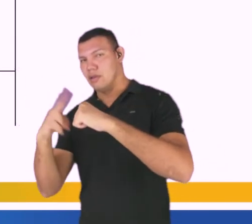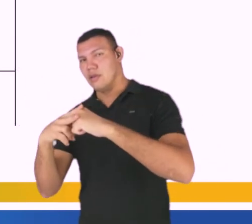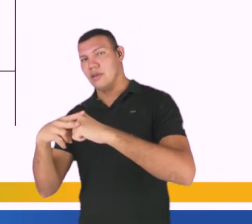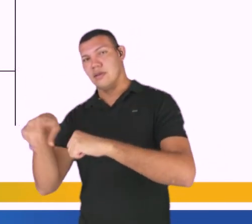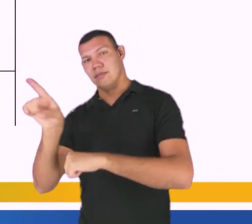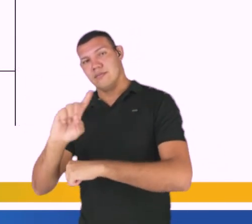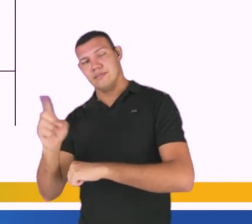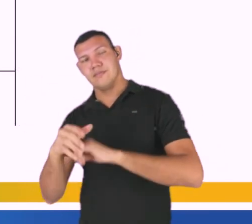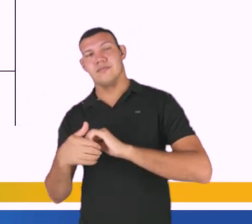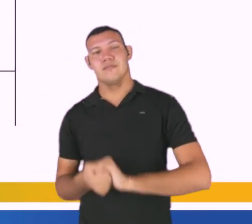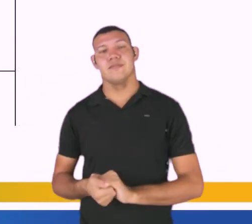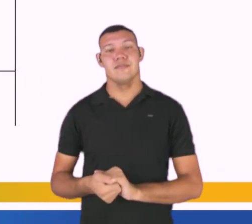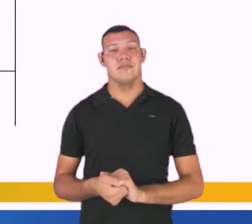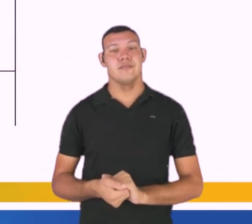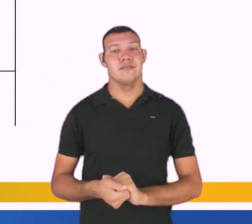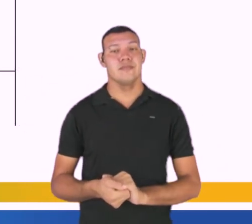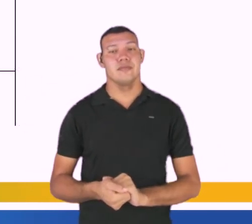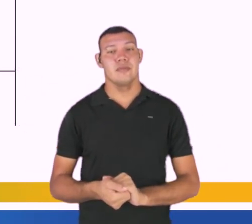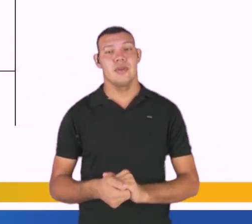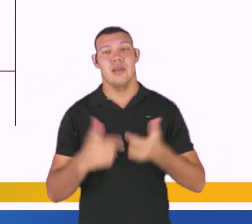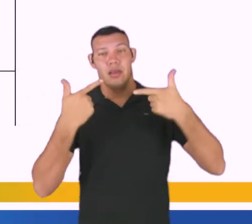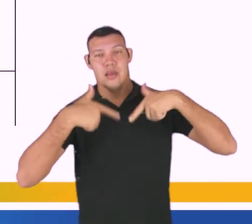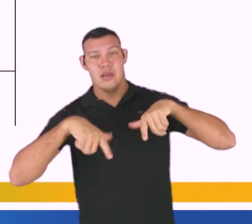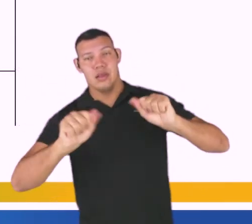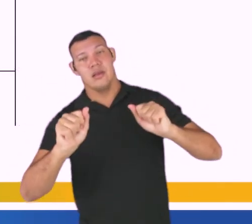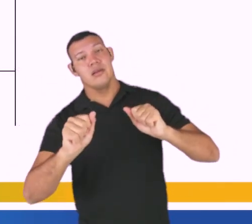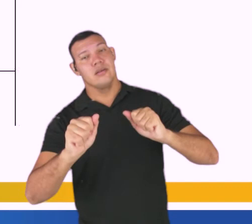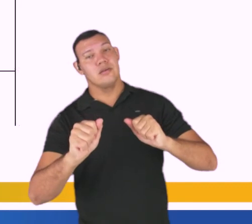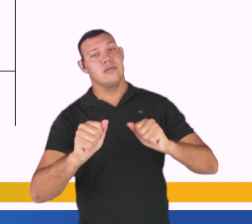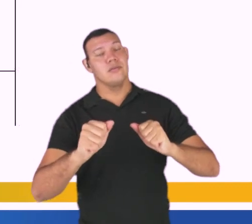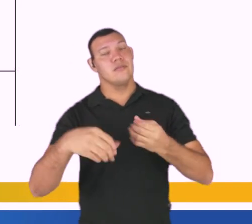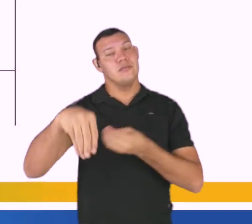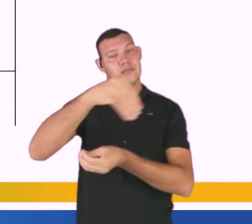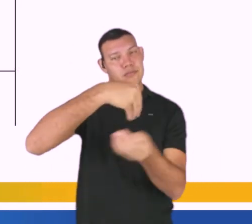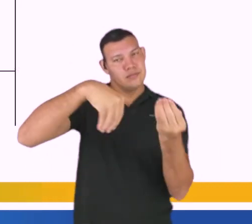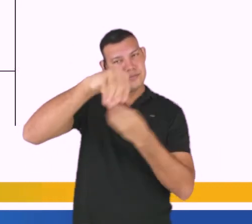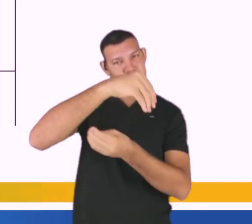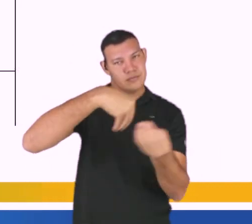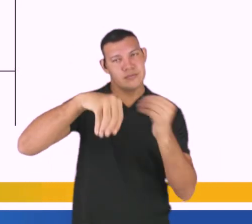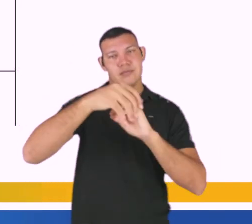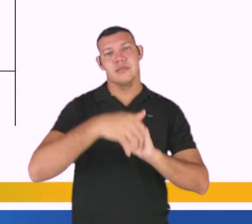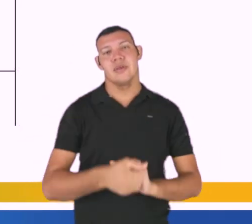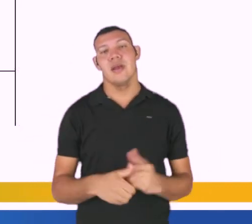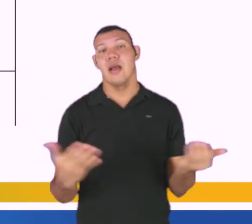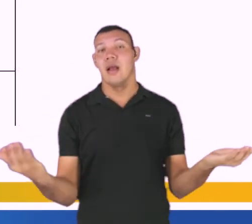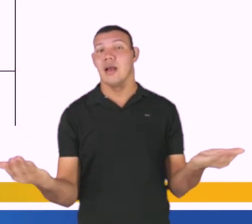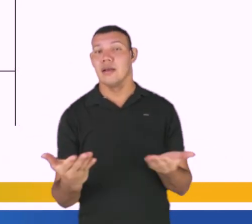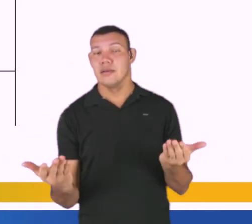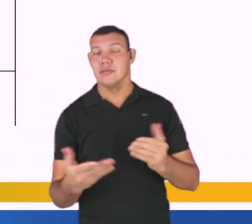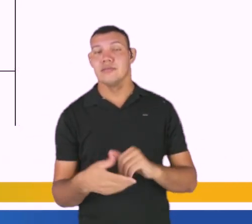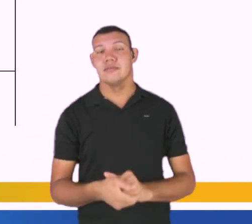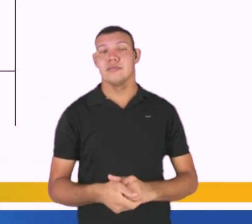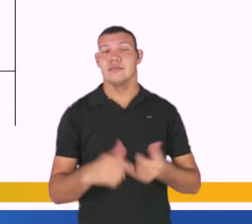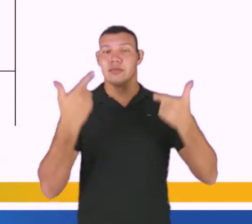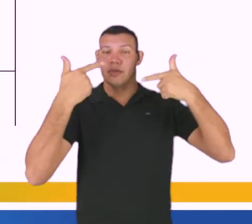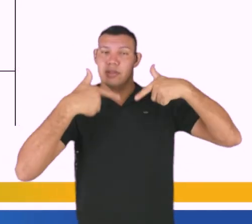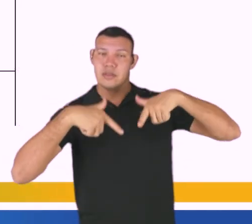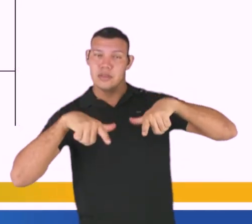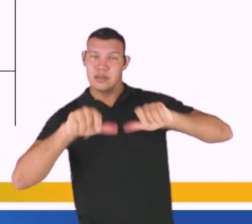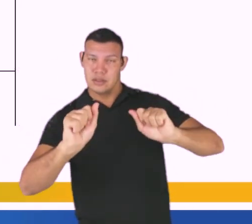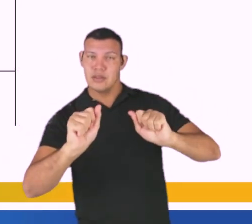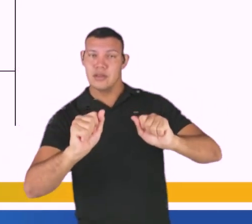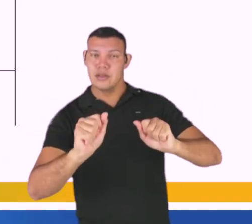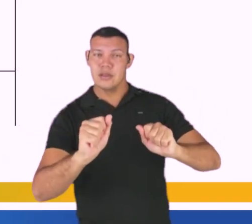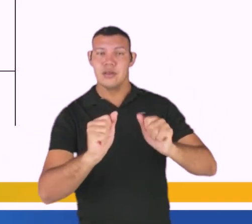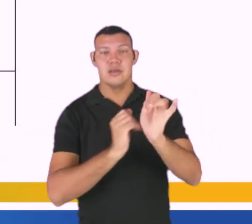aqui, a linguagem mista, que não podemos dissociar, e o que nós estamos vendo atualmente, que é a linguagem